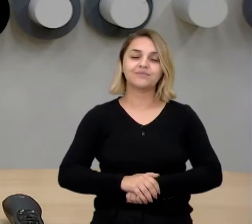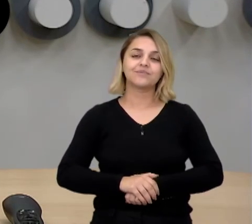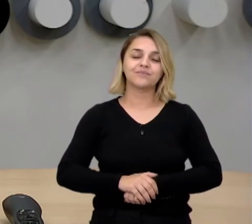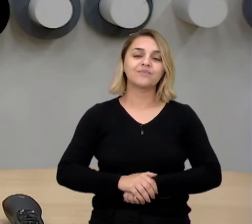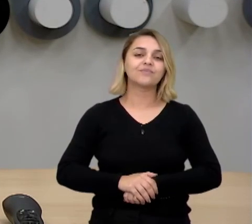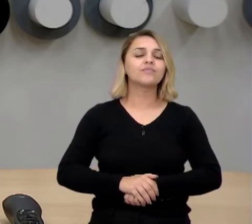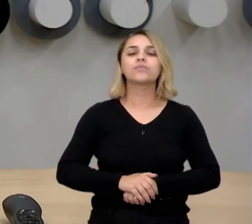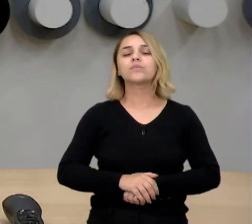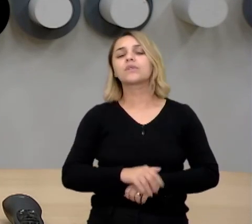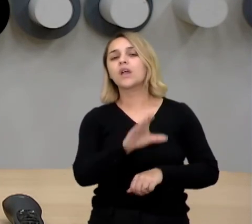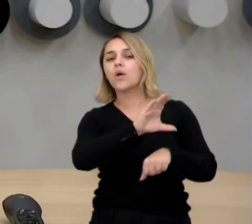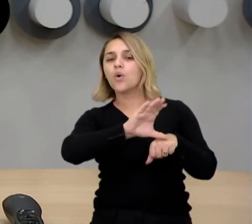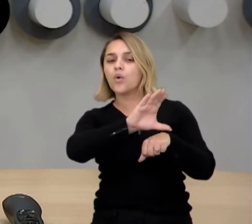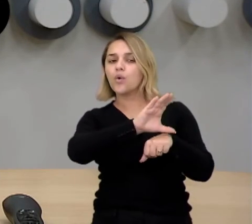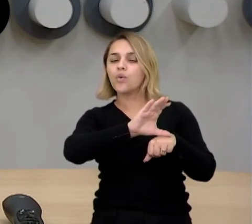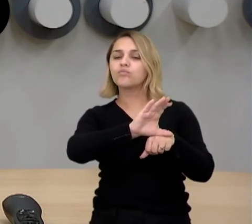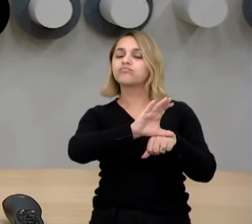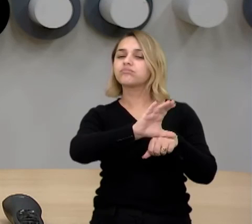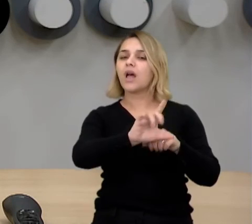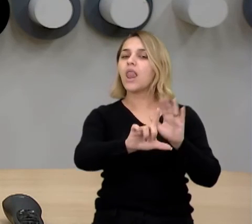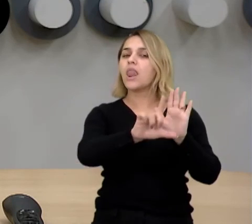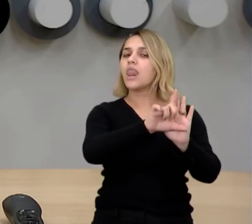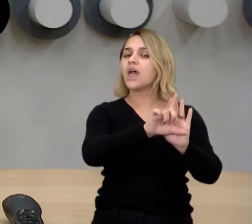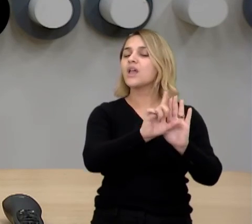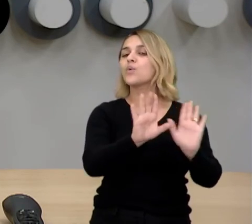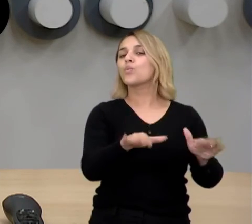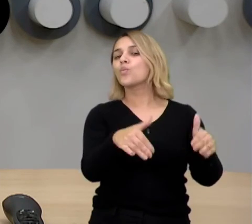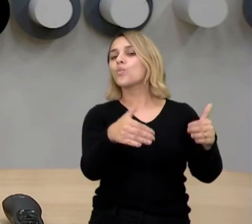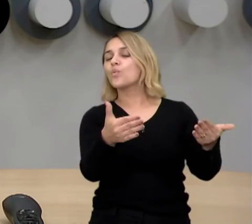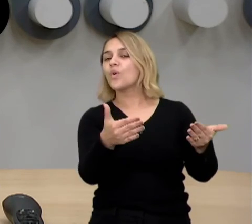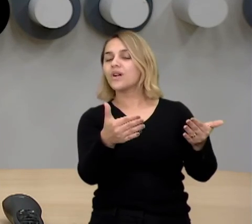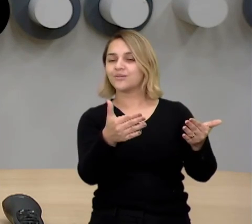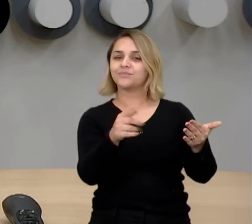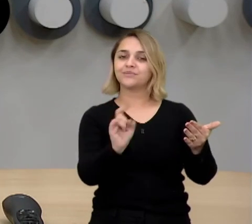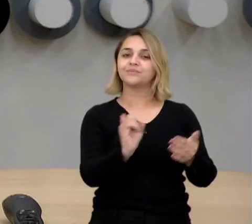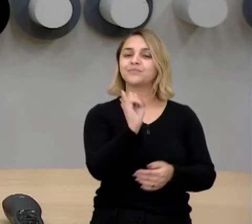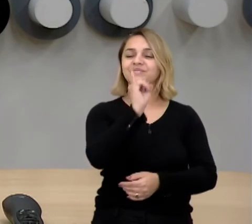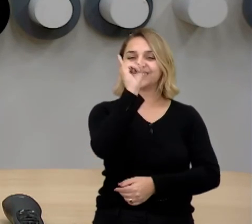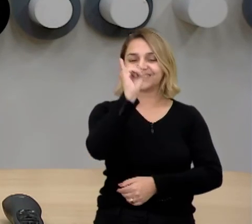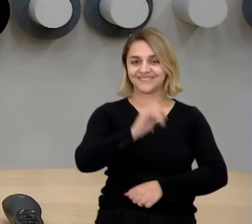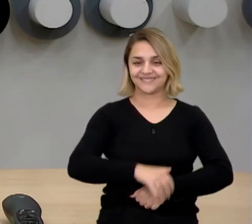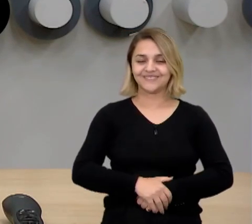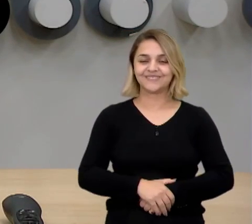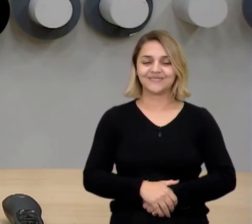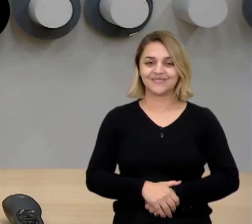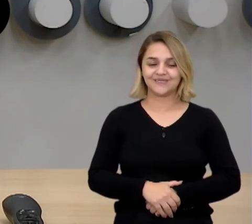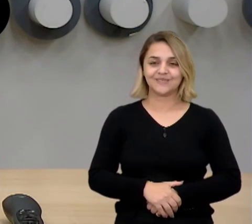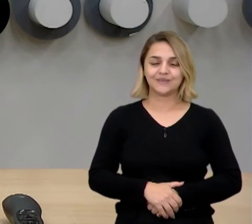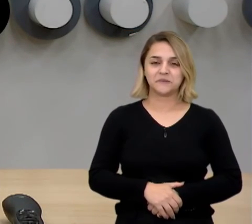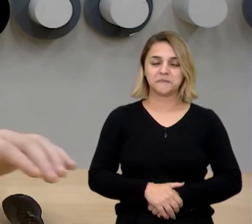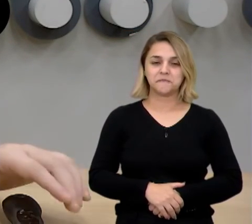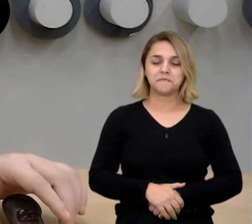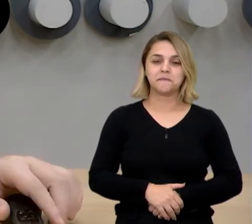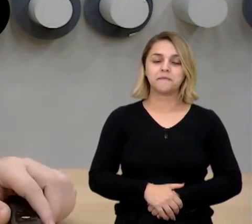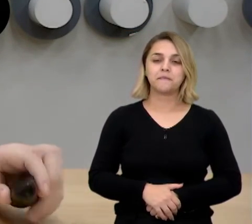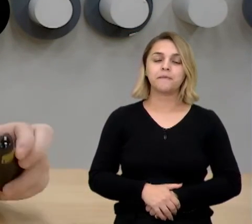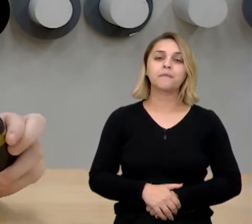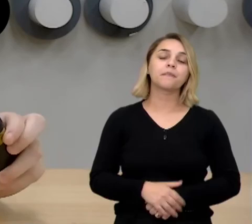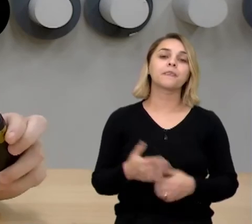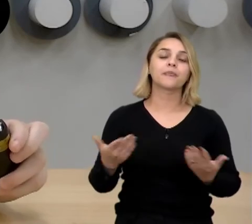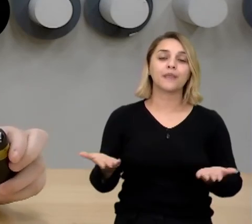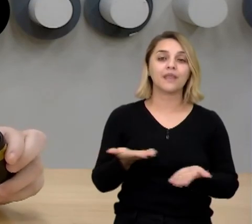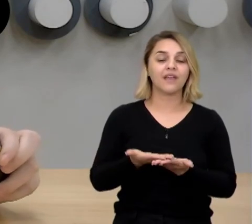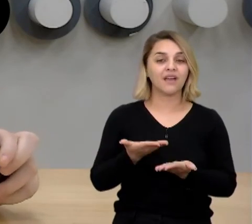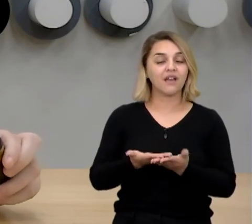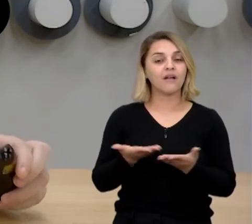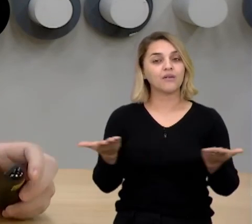é a função das leis numa sociedade civil? A gente vai, então, finalizando a nossa aula de hoje. Eu